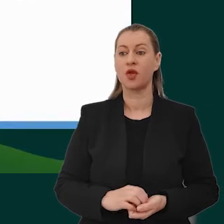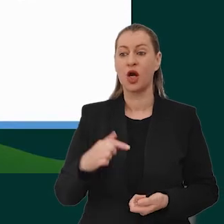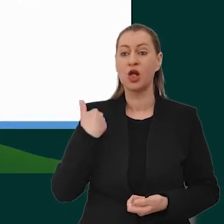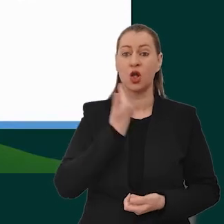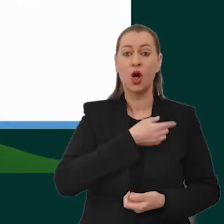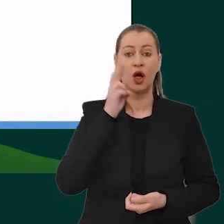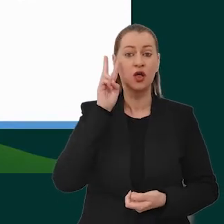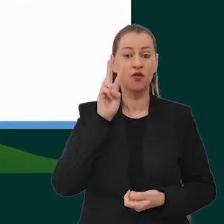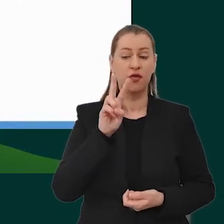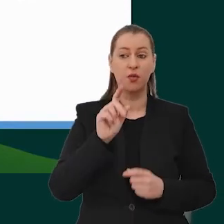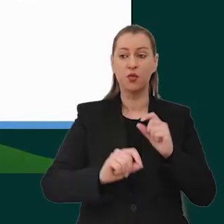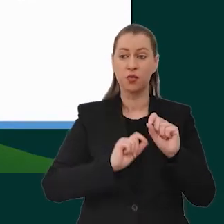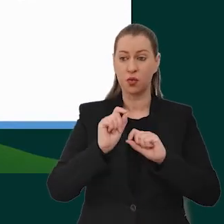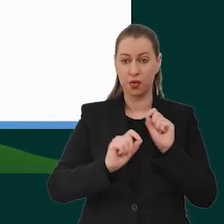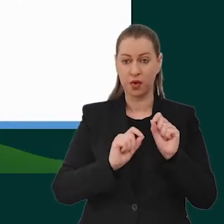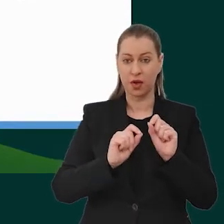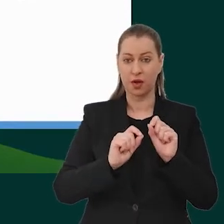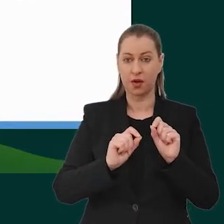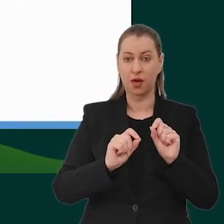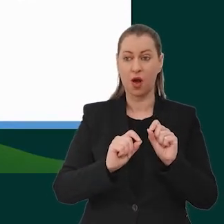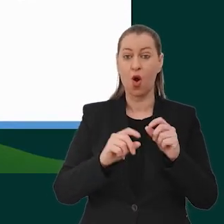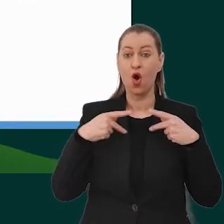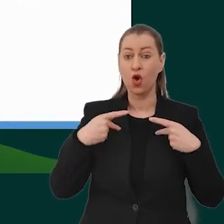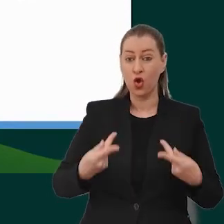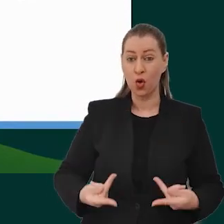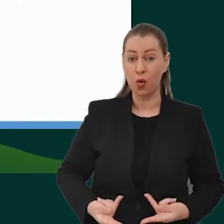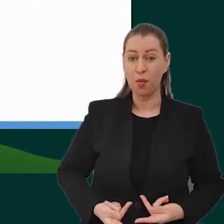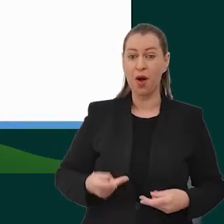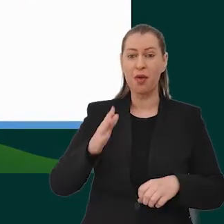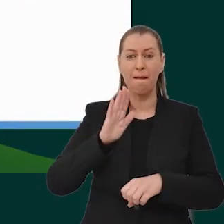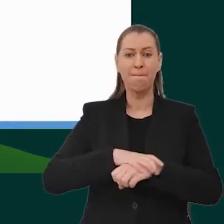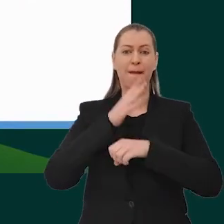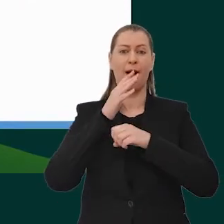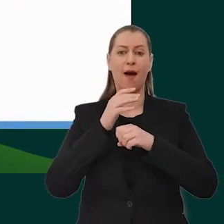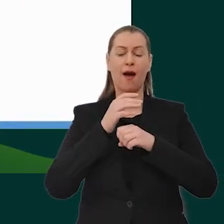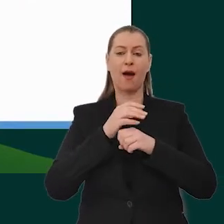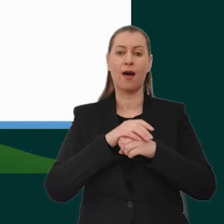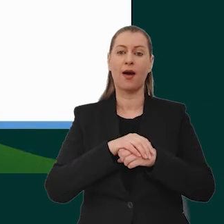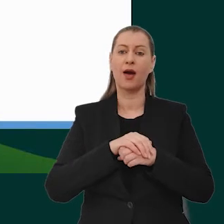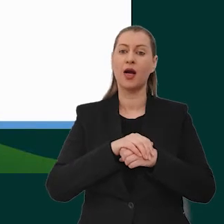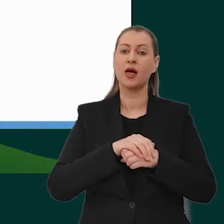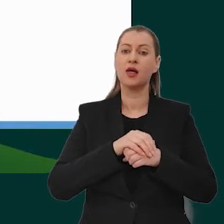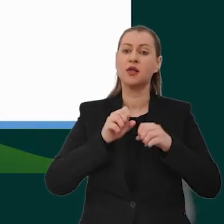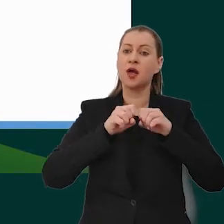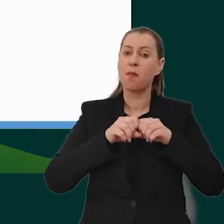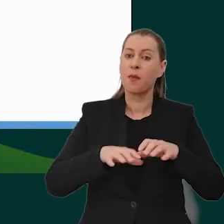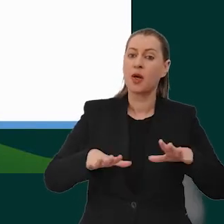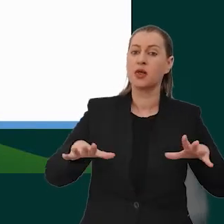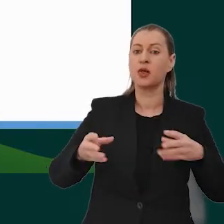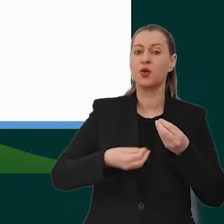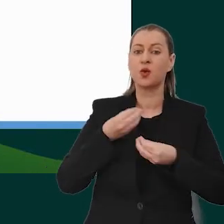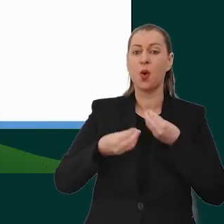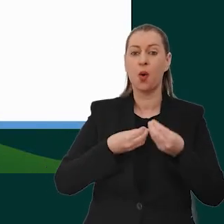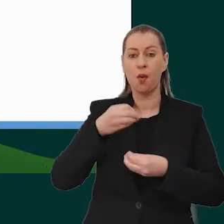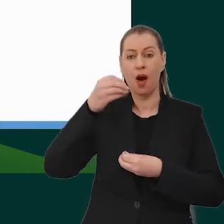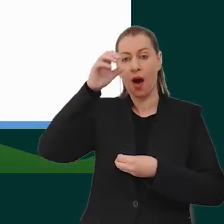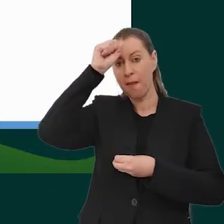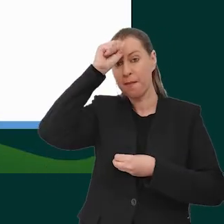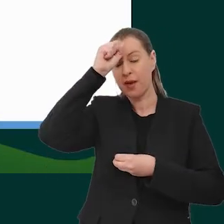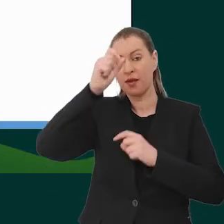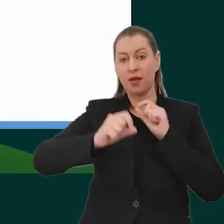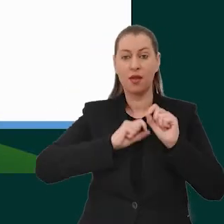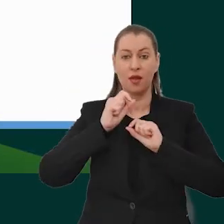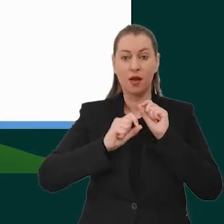vê que é muito mais, que o ser humano é muito mais abrangente, a forma de aprendizado do ser humano é muito mais abrangente do que a